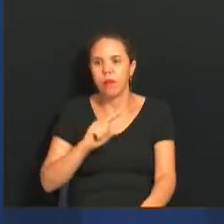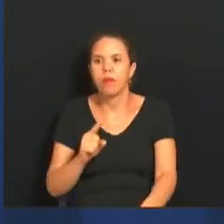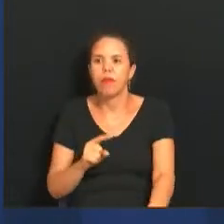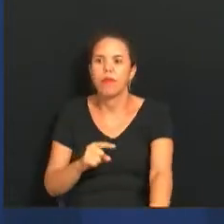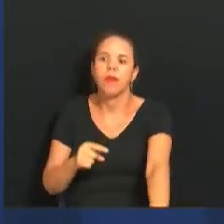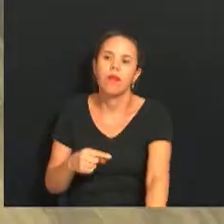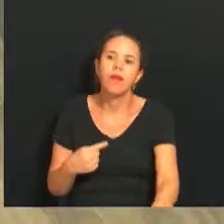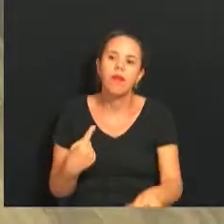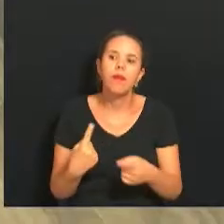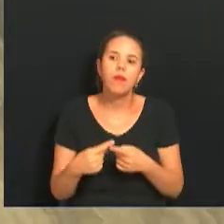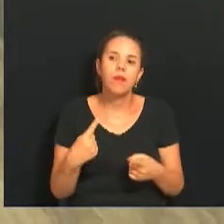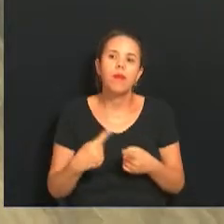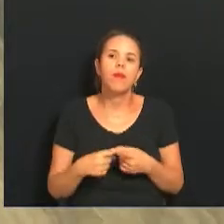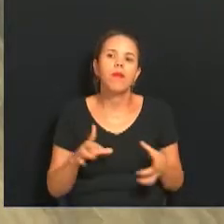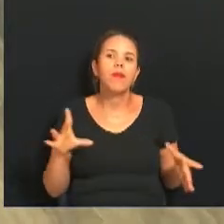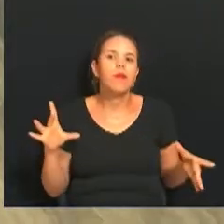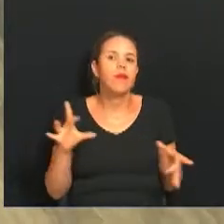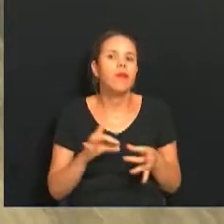motivos para esta aliança?